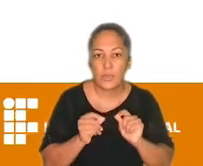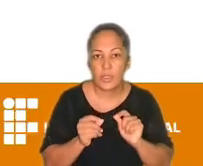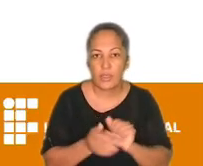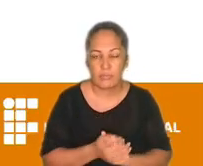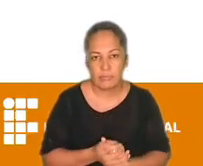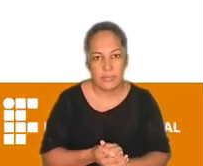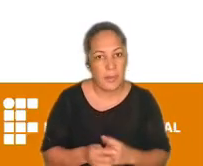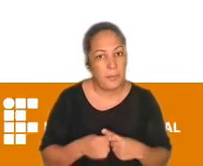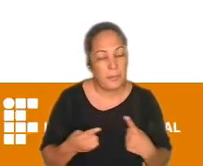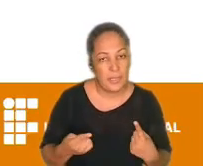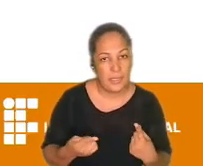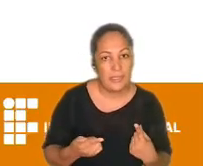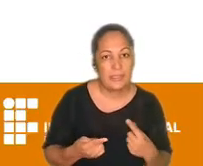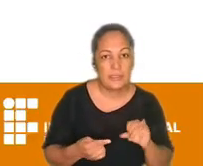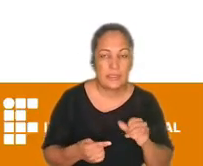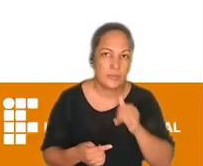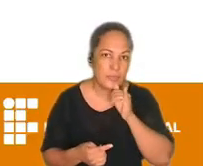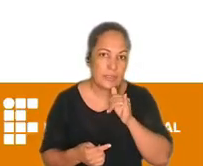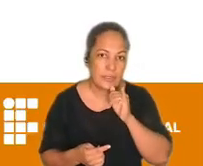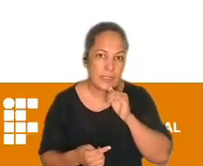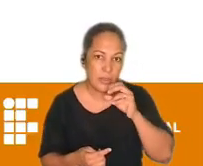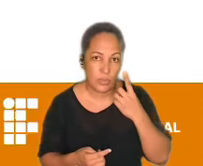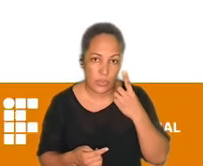Geralmente a gente coloca, tipo, se fosse aqui 1.500, seria